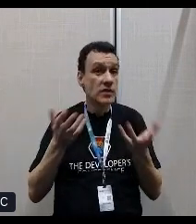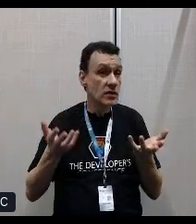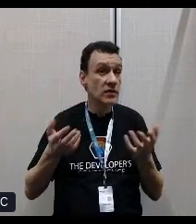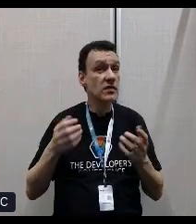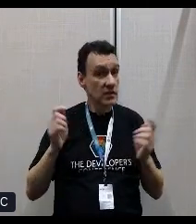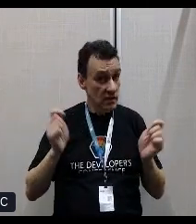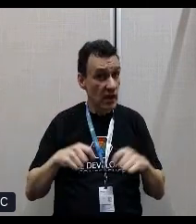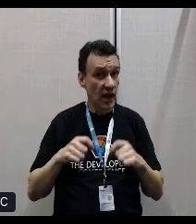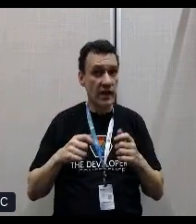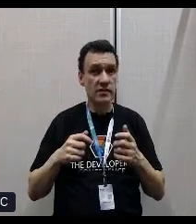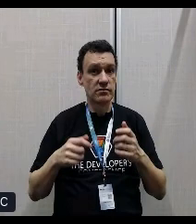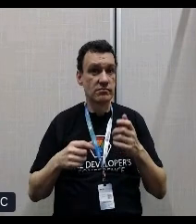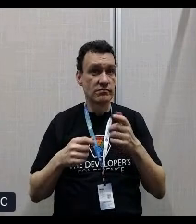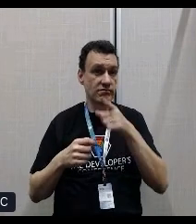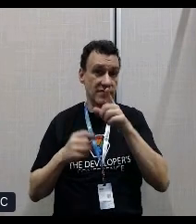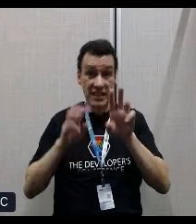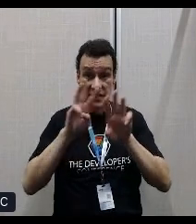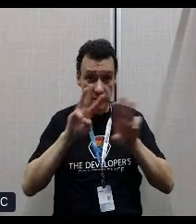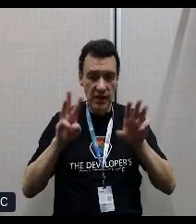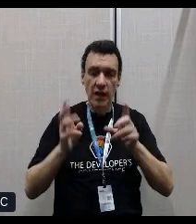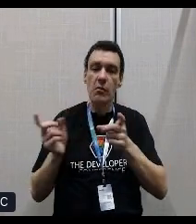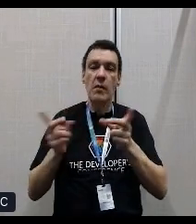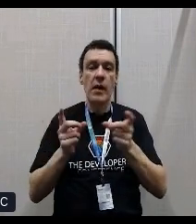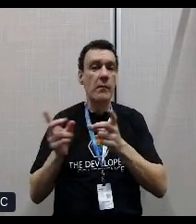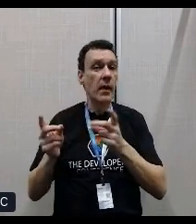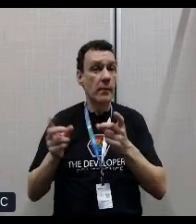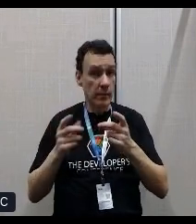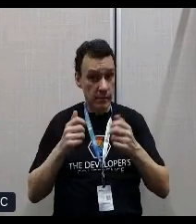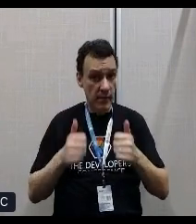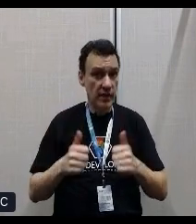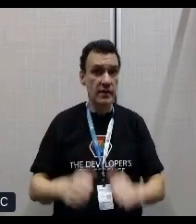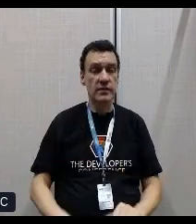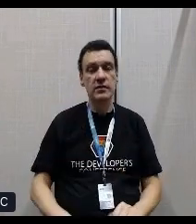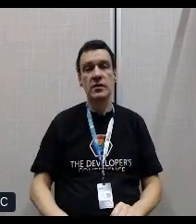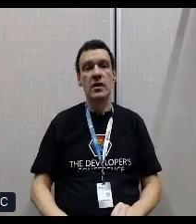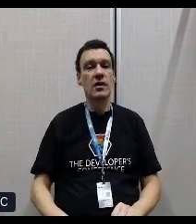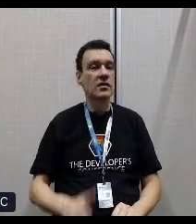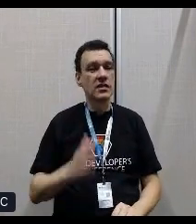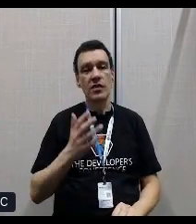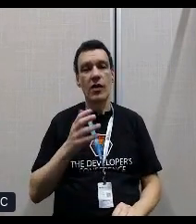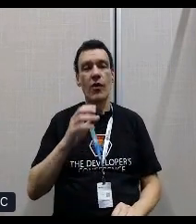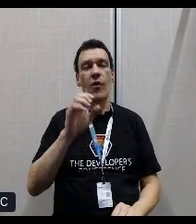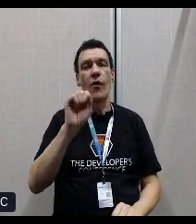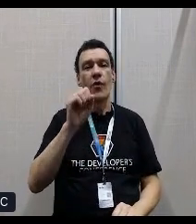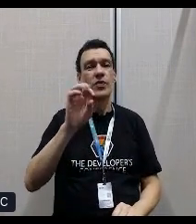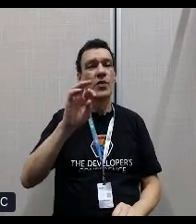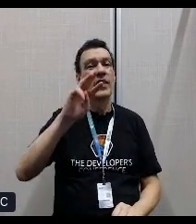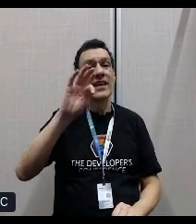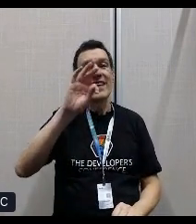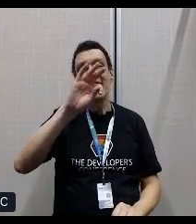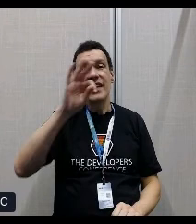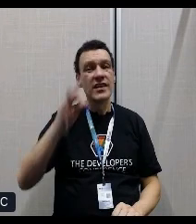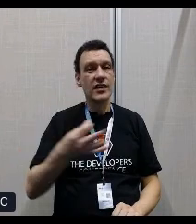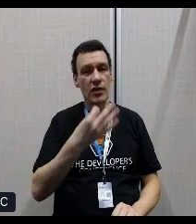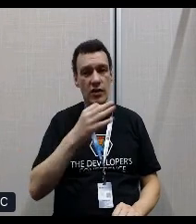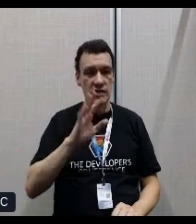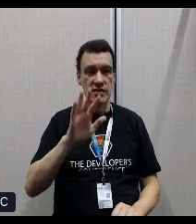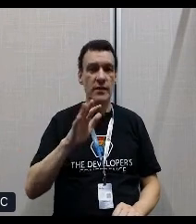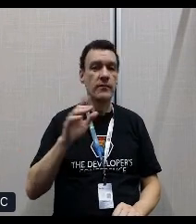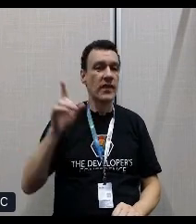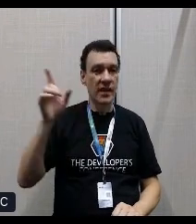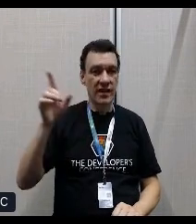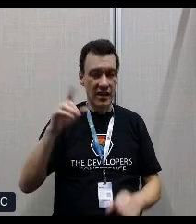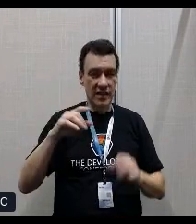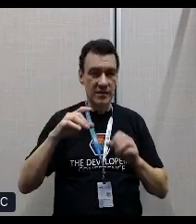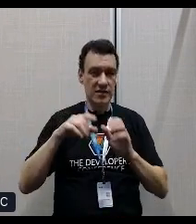alguns exemplos do que é o impacto de 8 trilhões em gastos. Então, segundo o relatório do State of Finance for